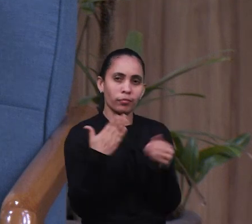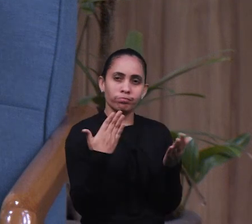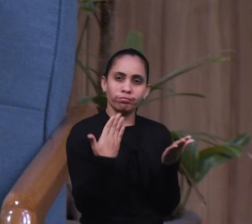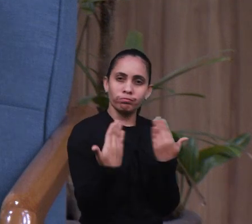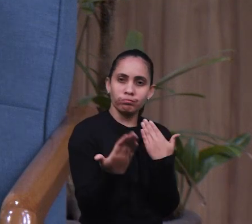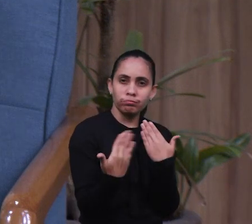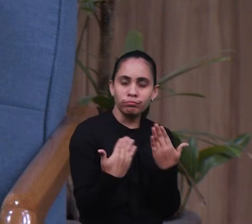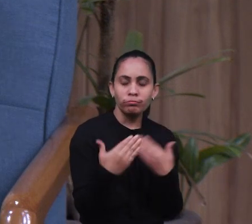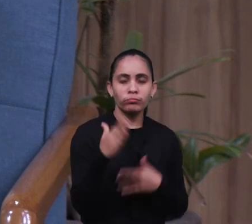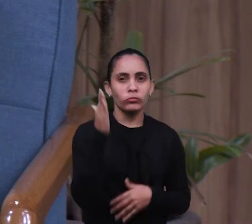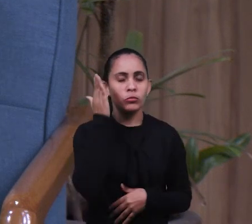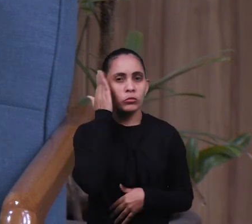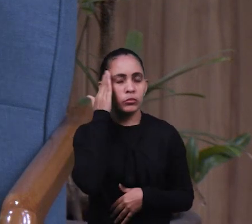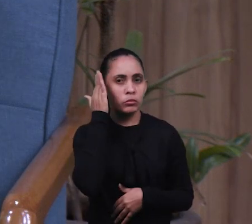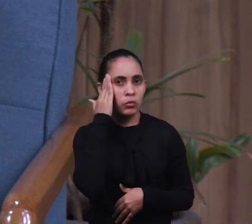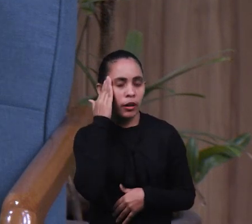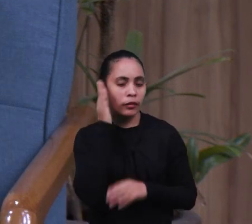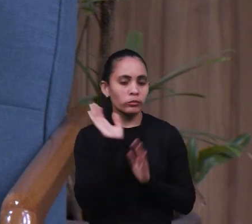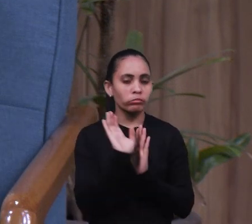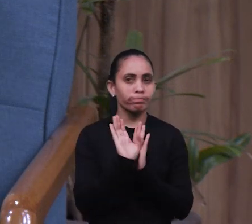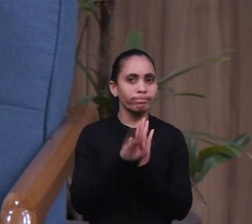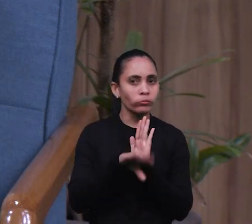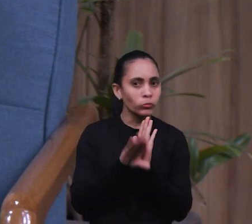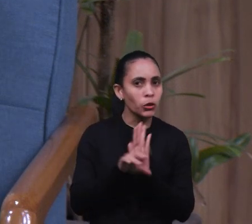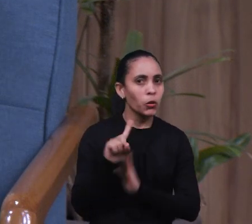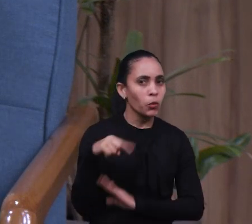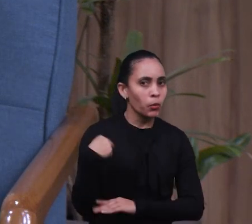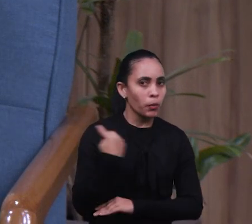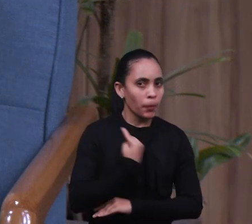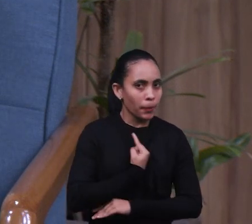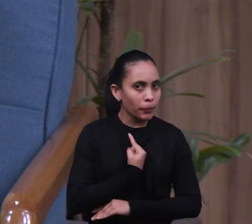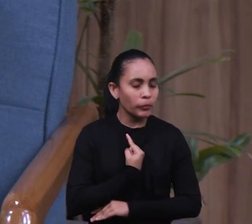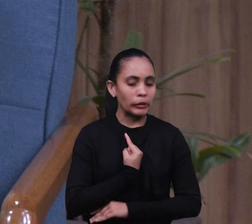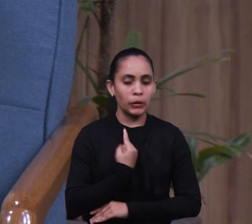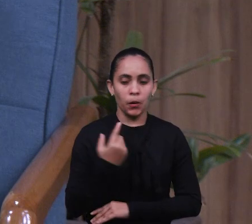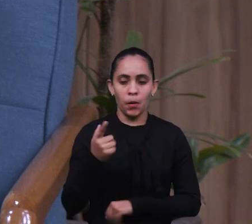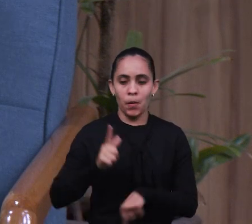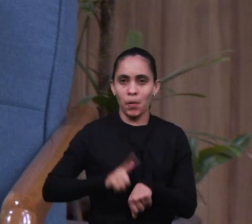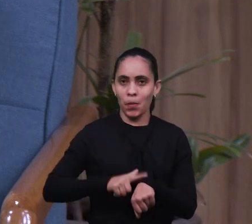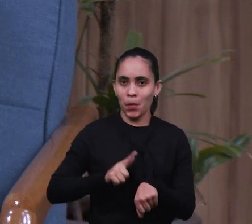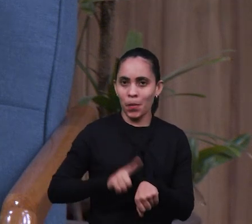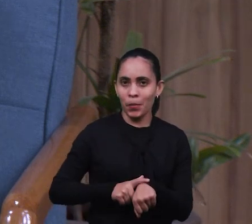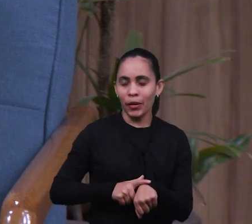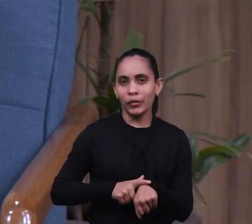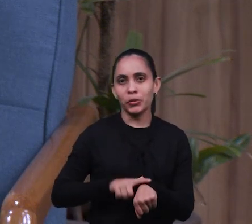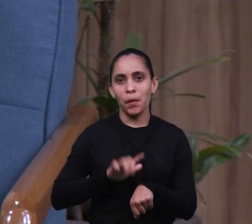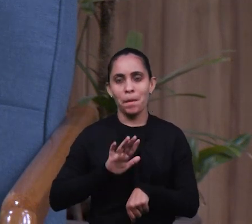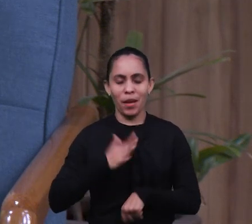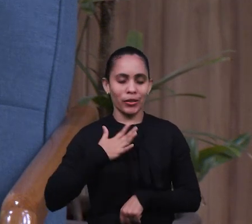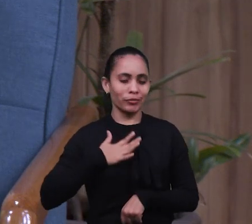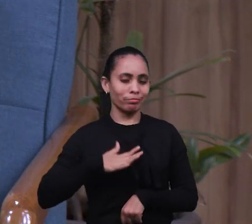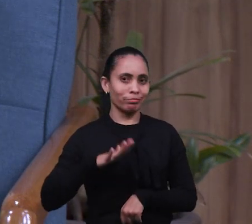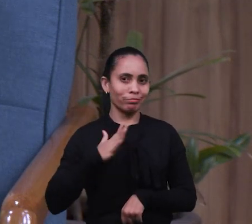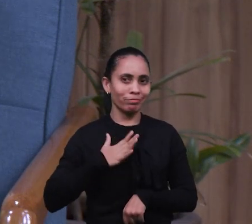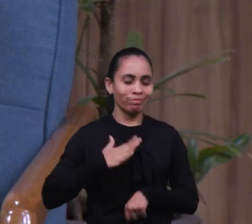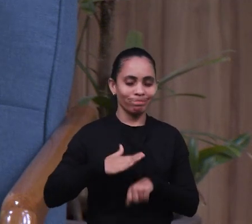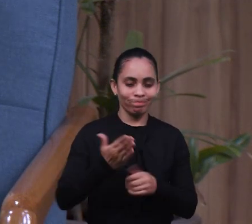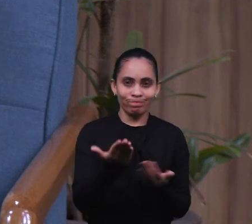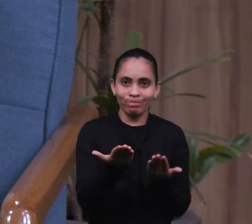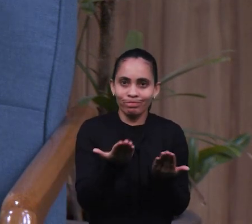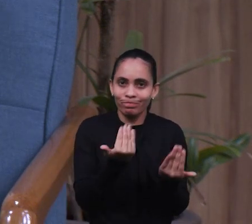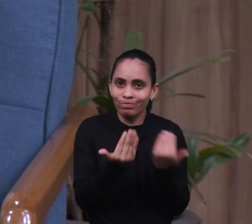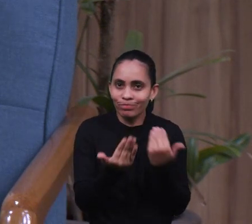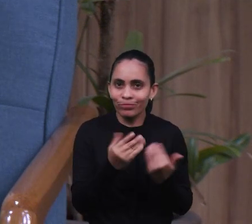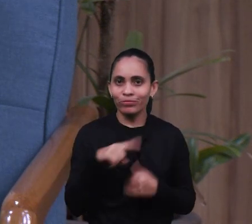aspectos e trazermos de uma maneira até mais descontraída esse assunto para você poder se aprimorar